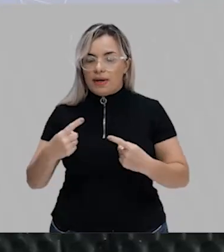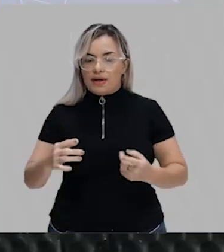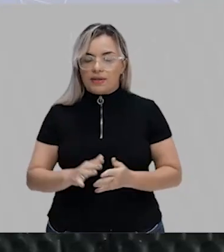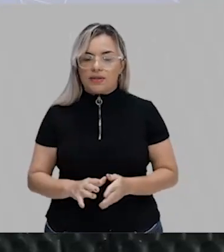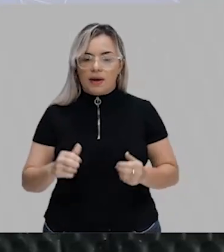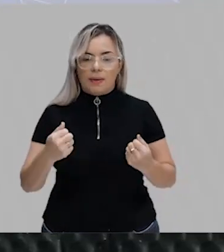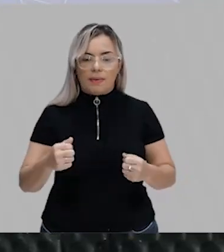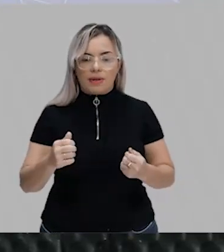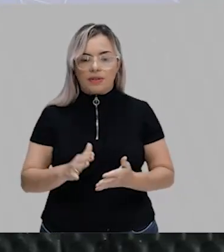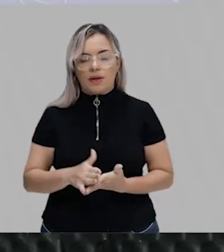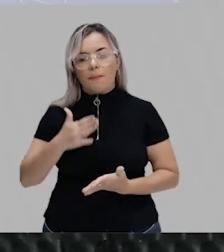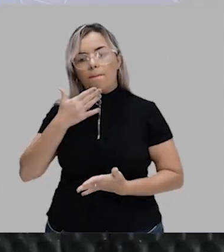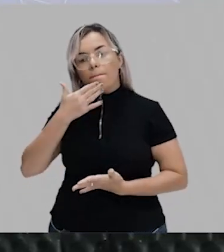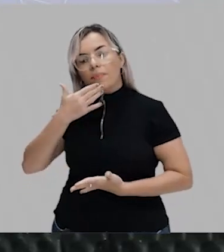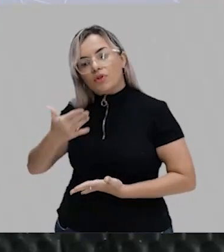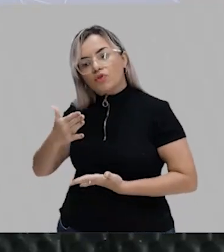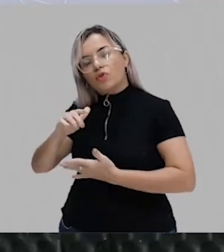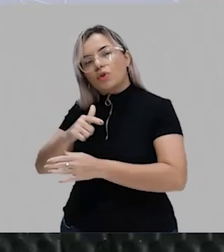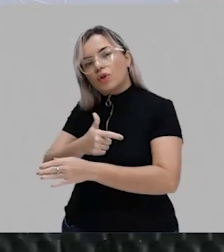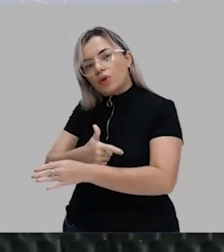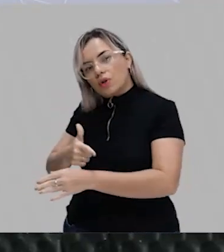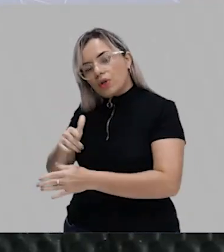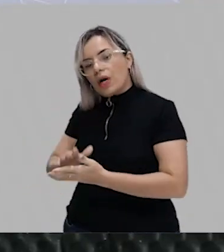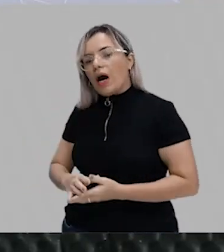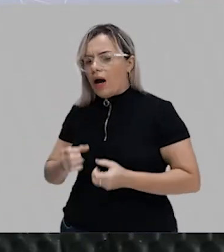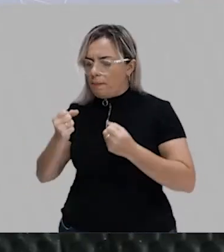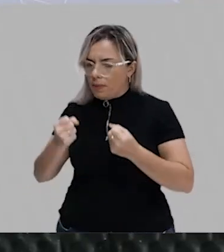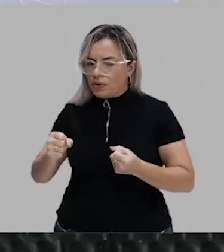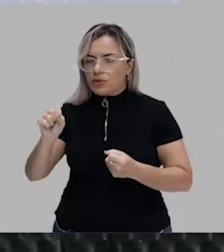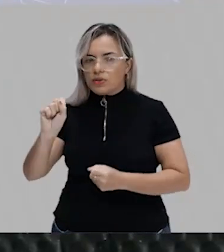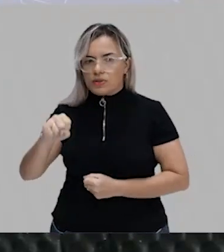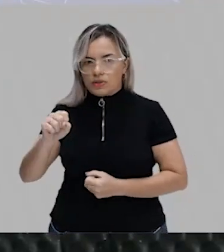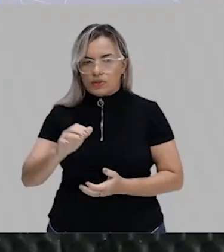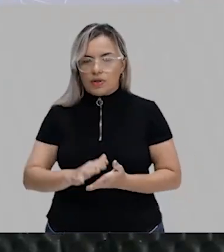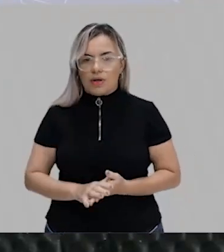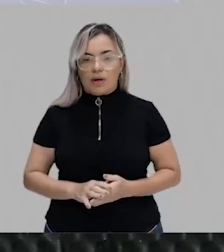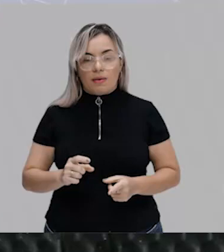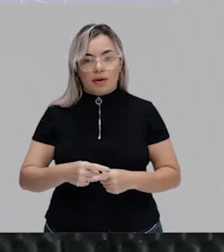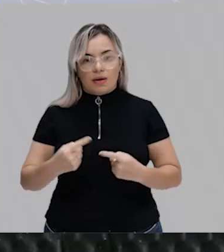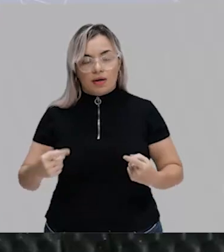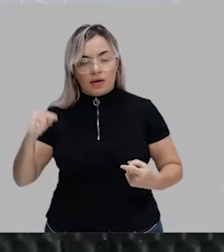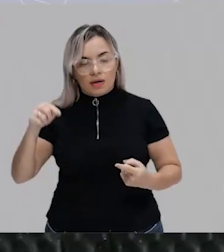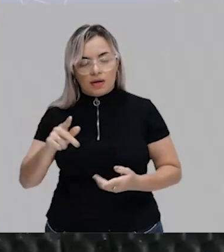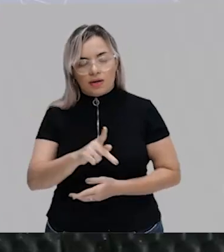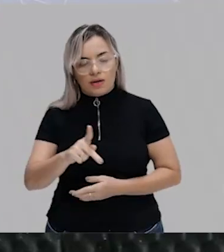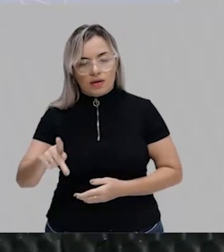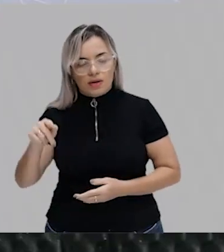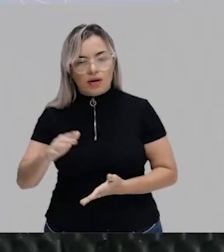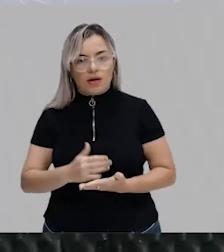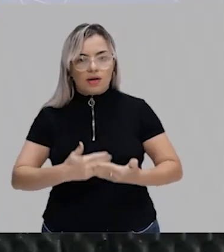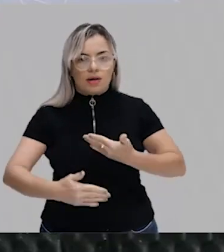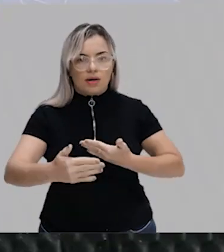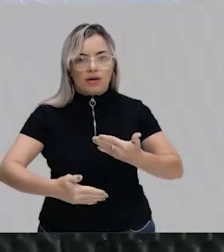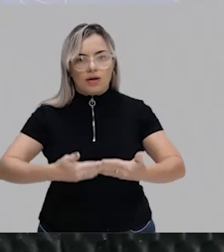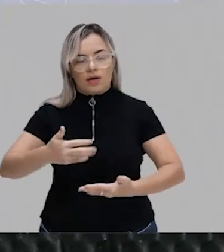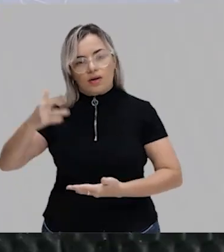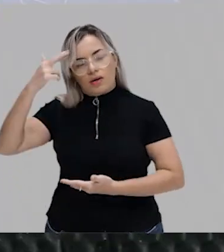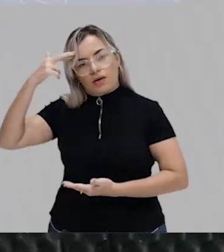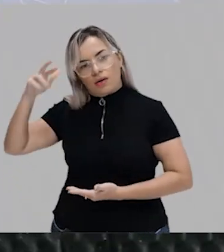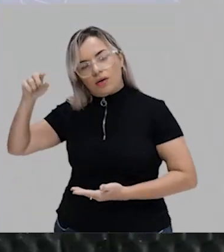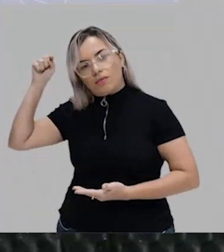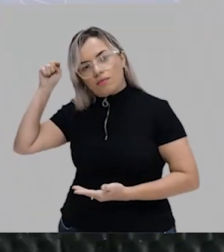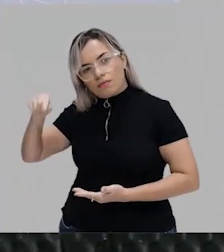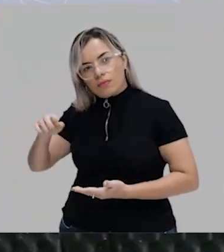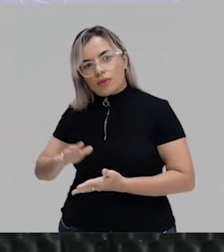permissão, tá? Porque subtende-se que um professor, a mesma relação acontece do professor para o diretor, é uma relação